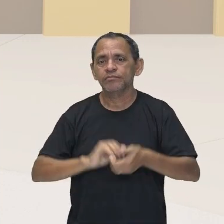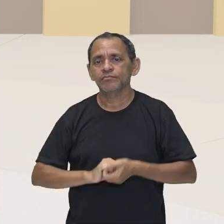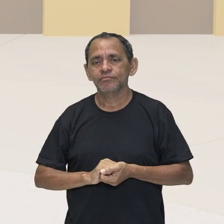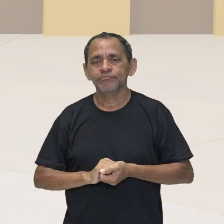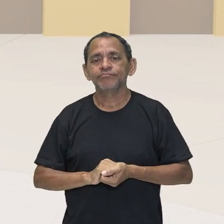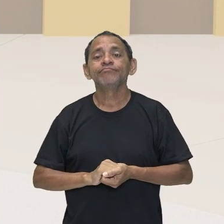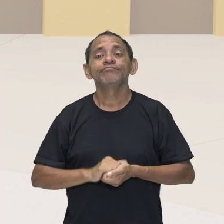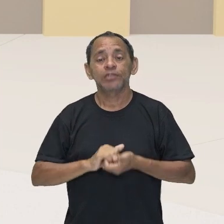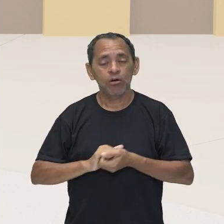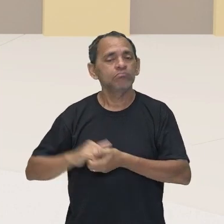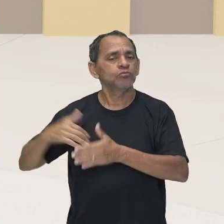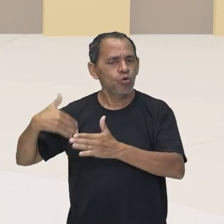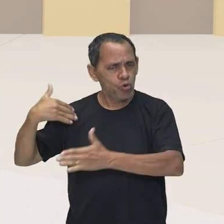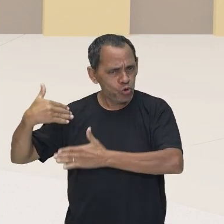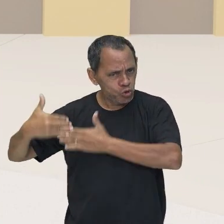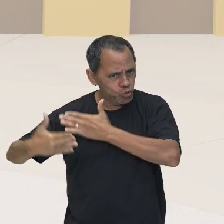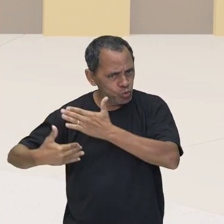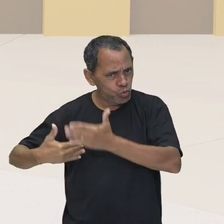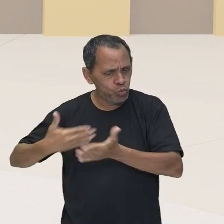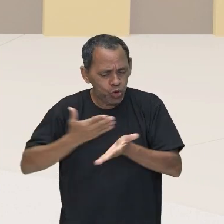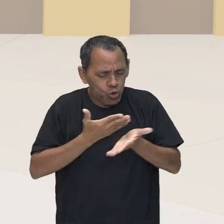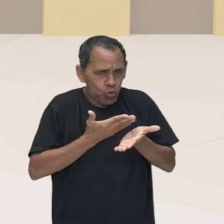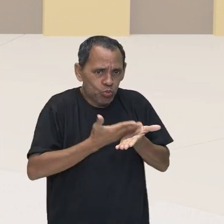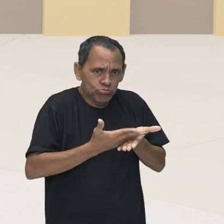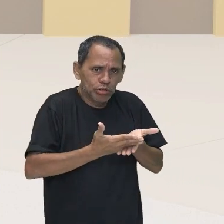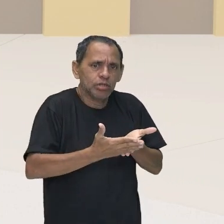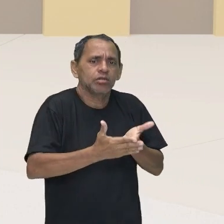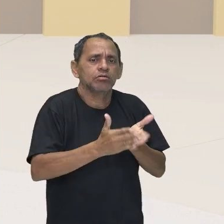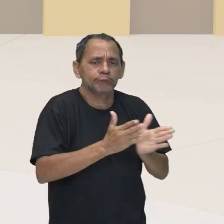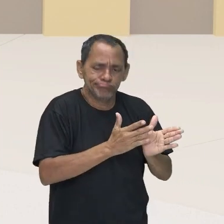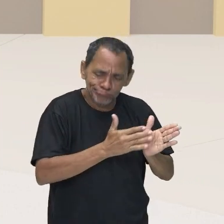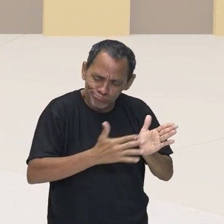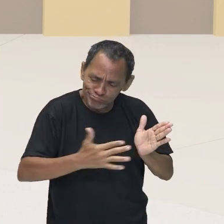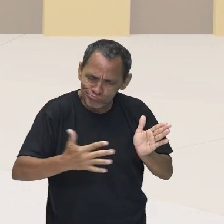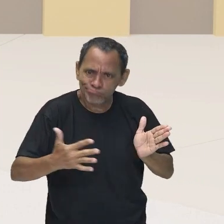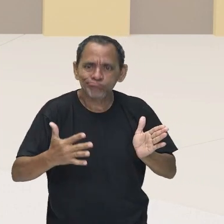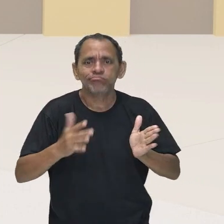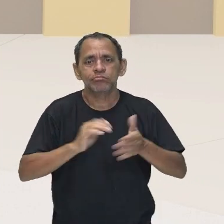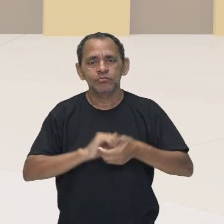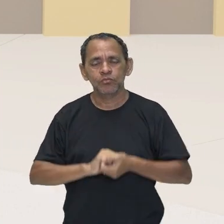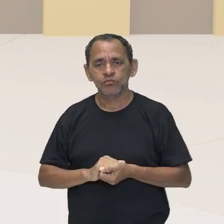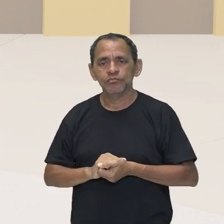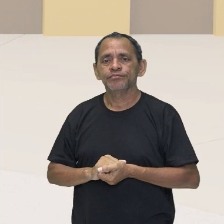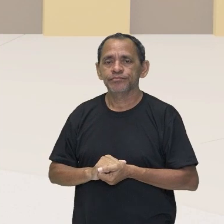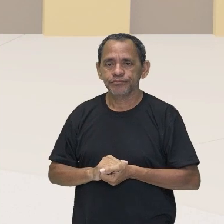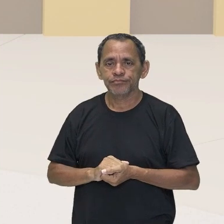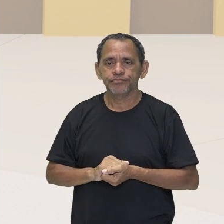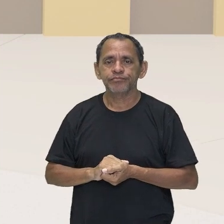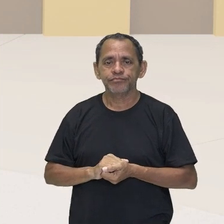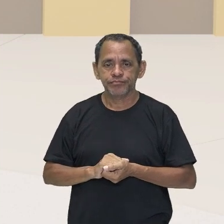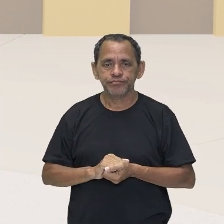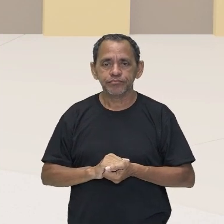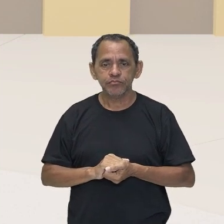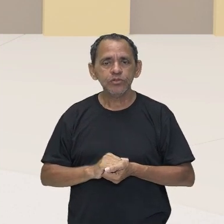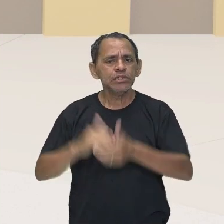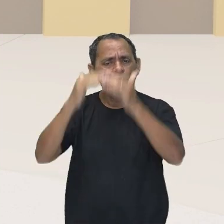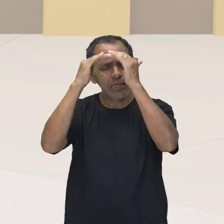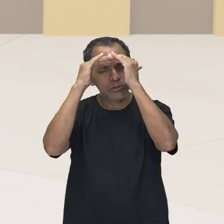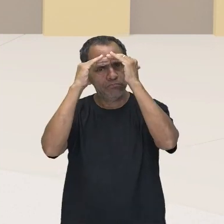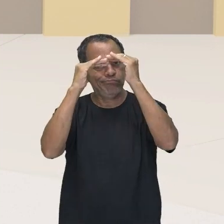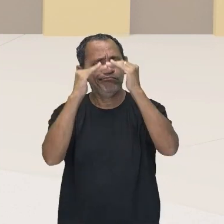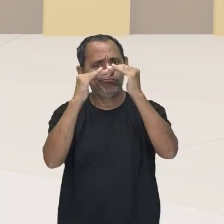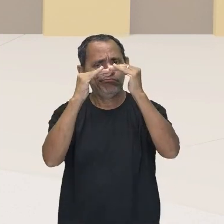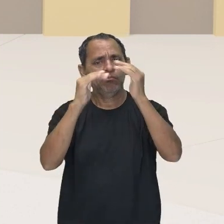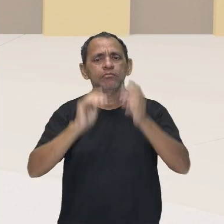ser construído durante a juventude. A tolerância é a capacidade de tolerar opiniões divergentes